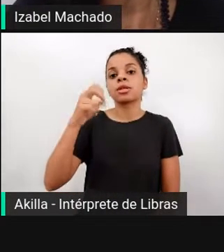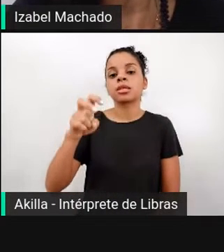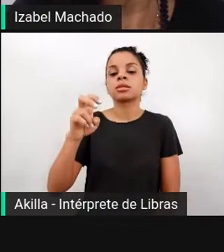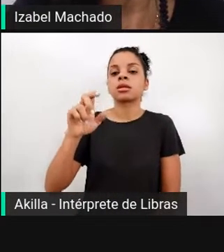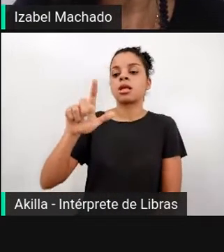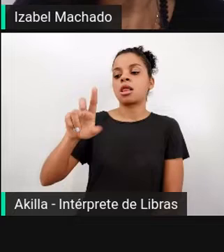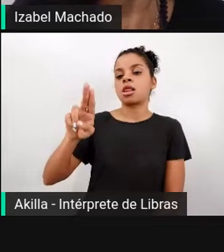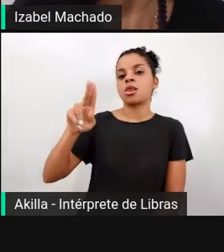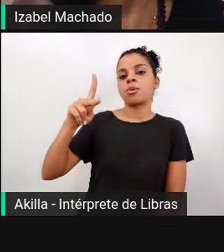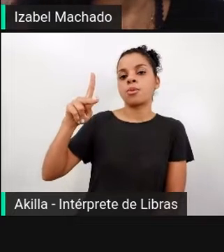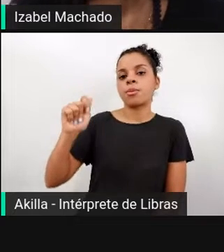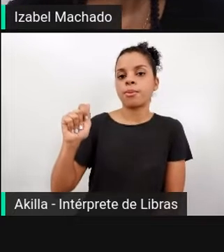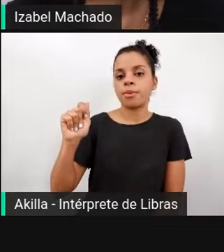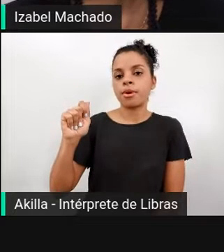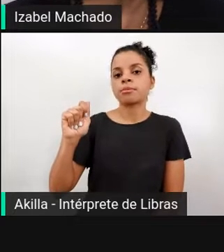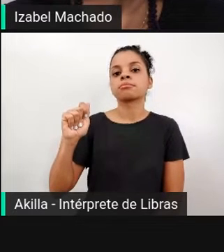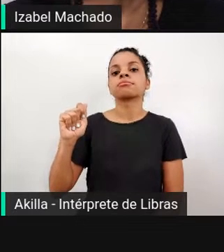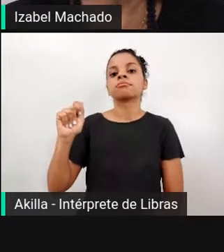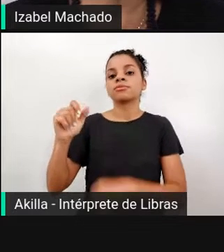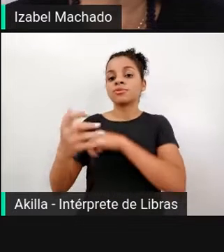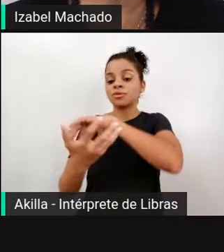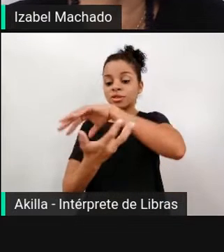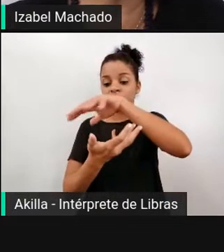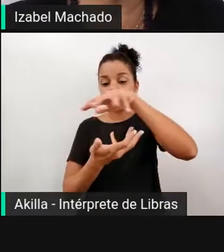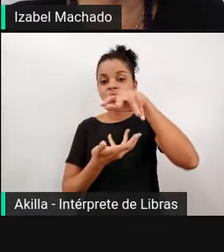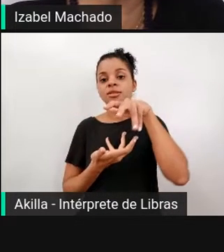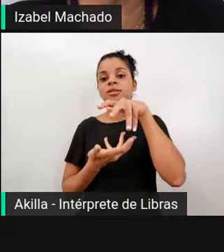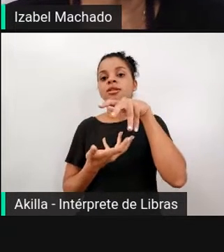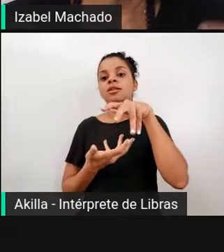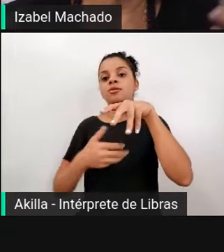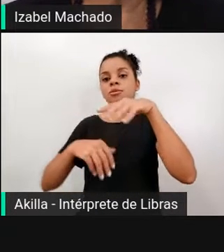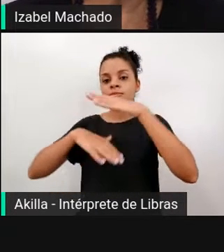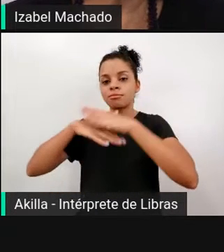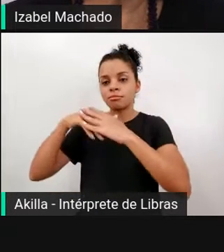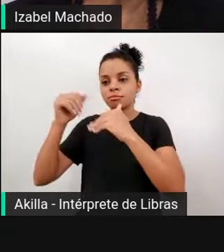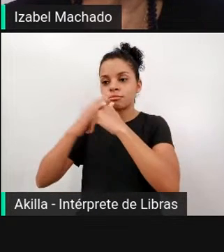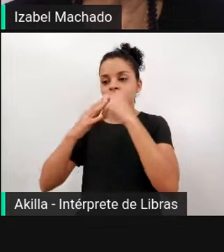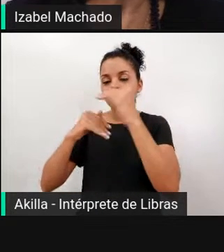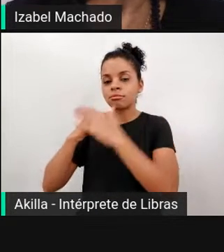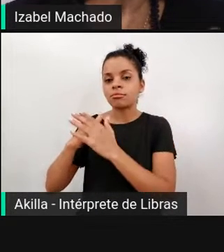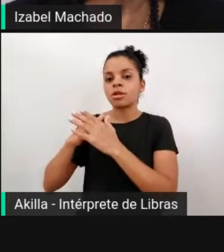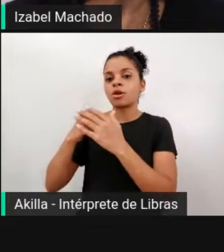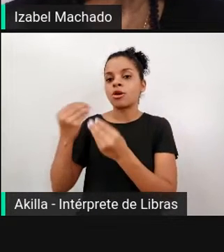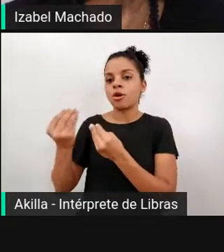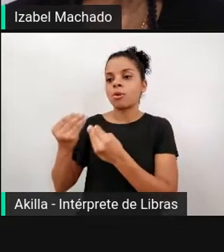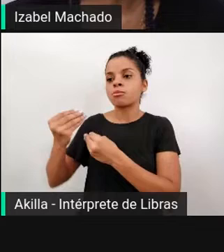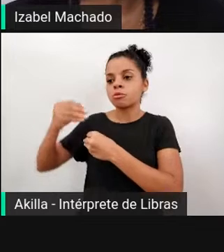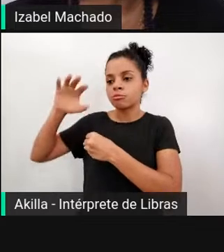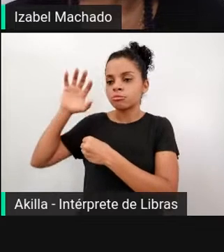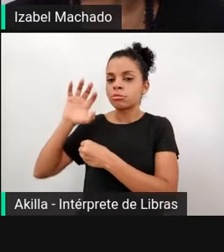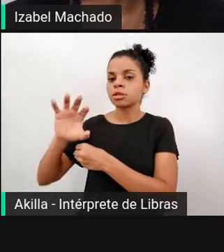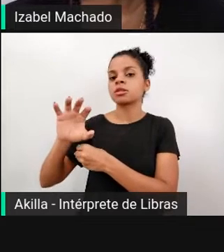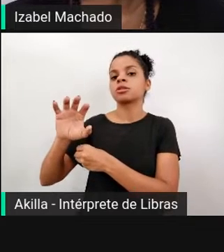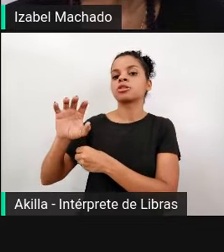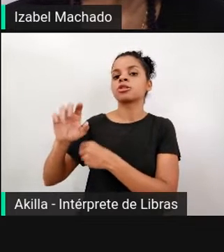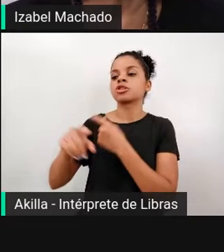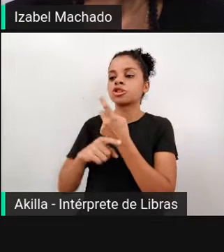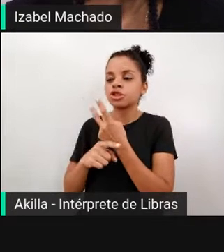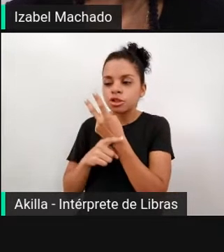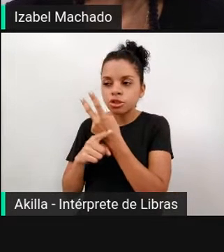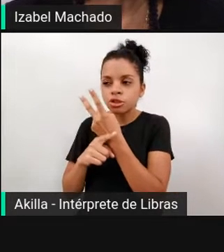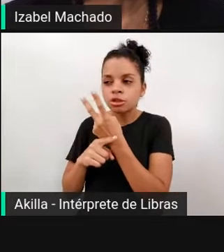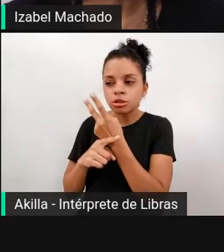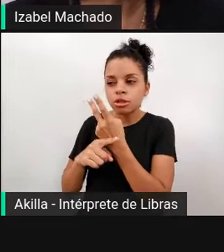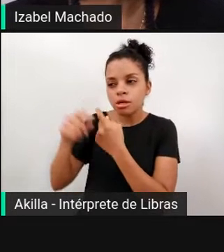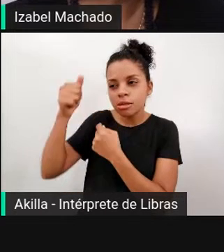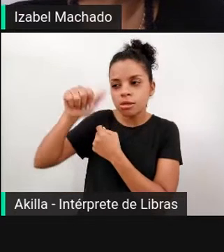vista internacional, para se caracterizar como agência de checagem, esses veículos eles têm que estar credenciados